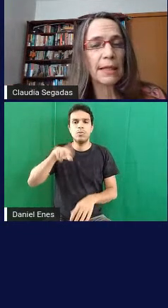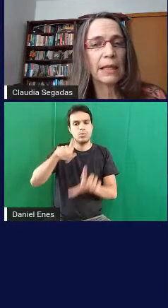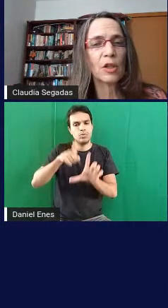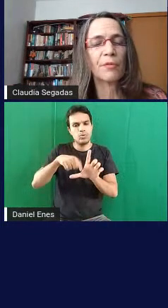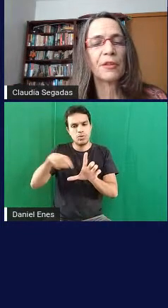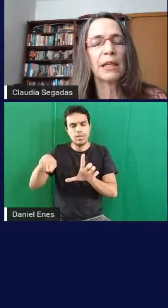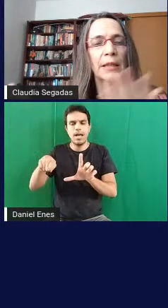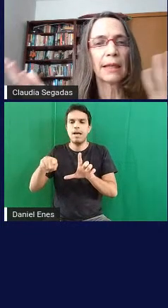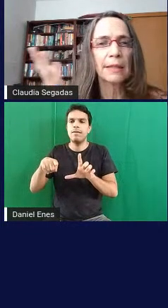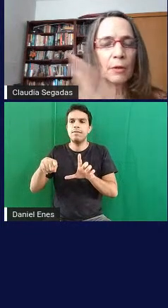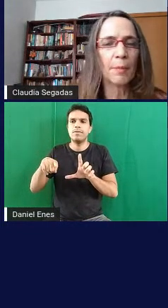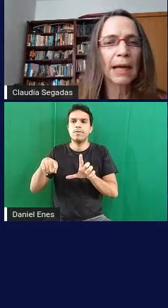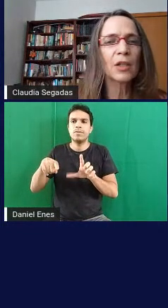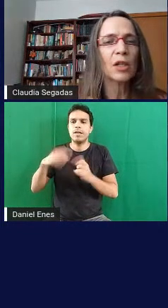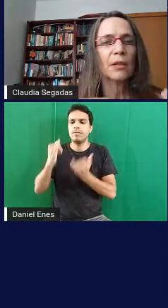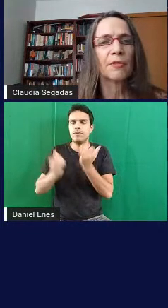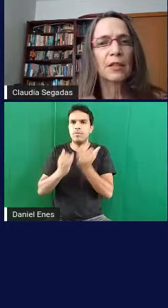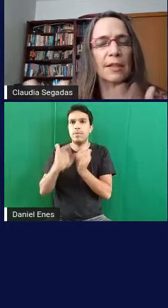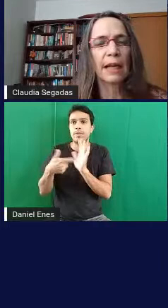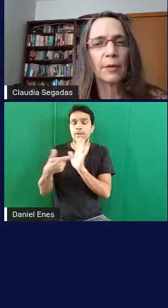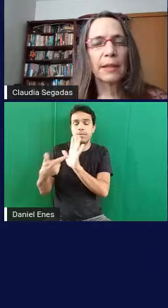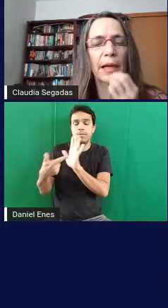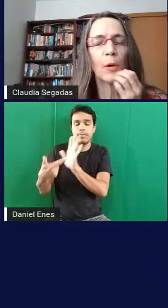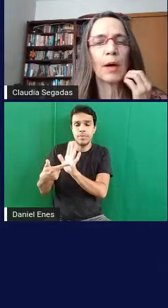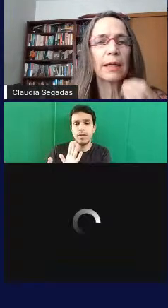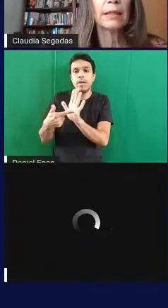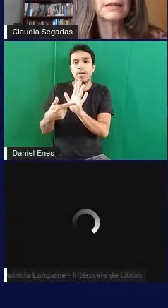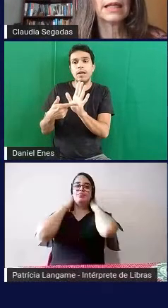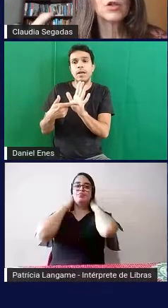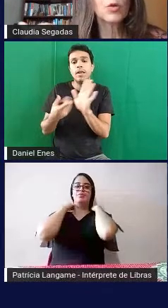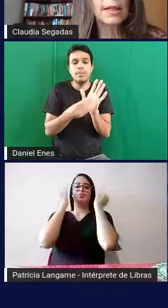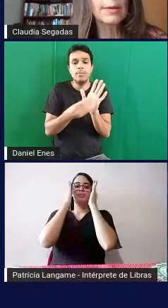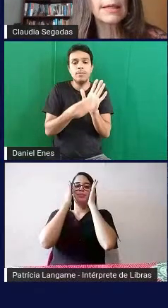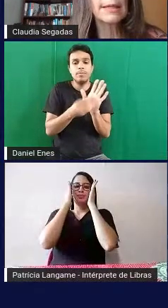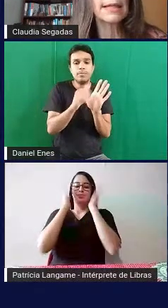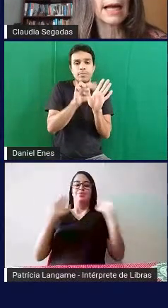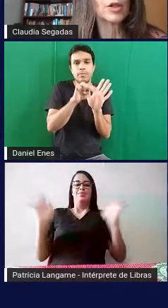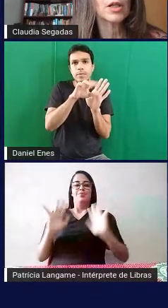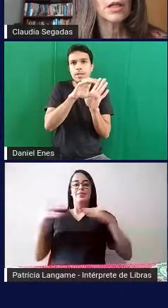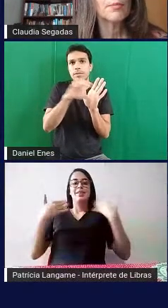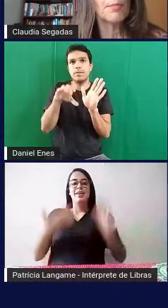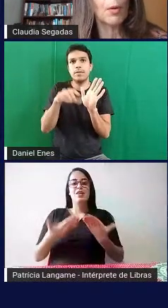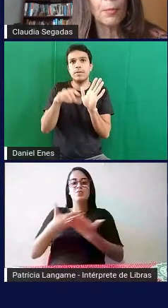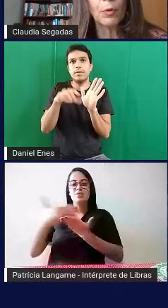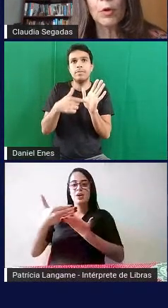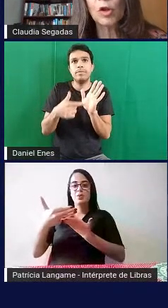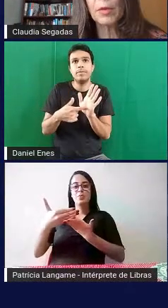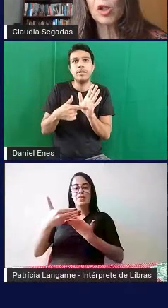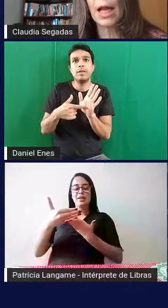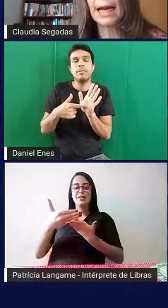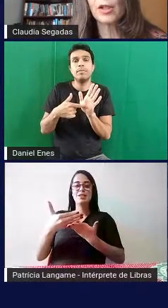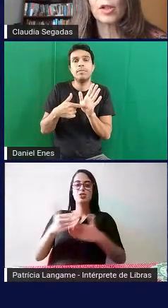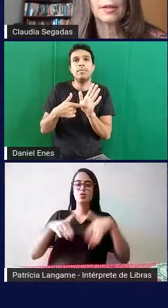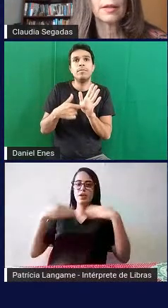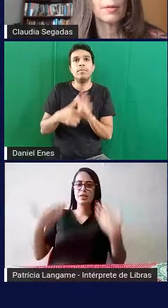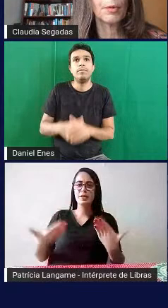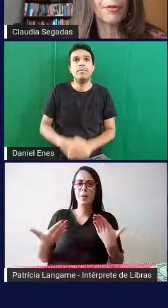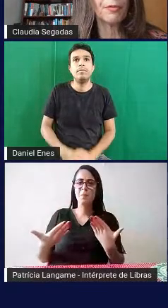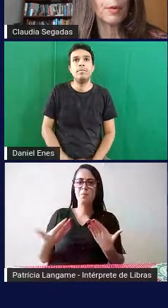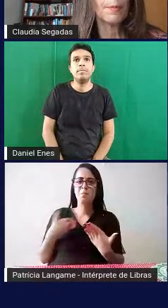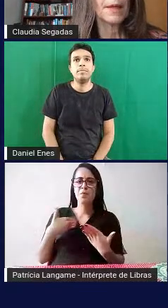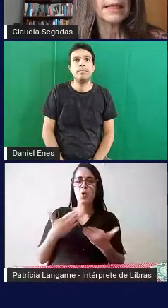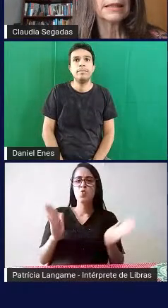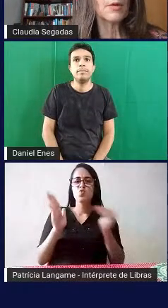desde o PCN já vinha e está sendo mais enfatizado ainda agora desde os anos iniciais bom o último slide